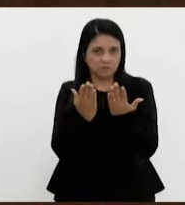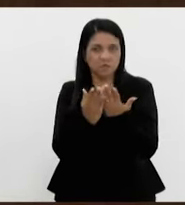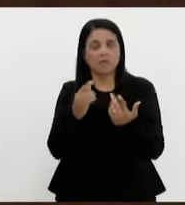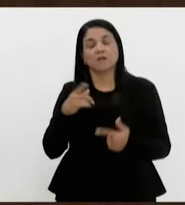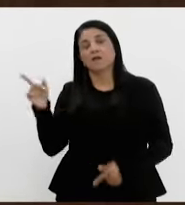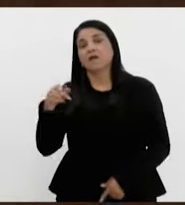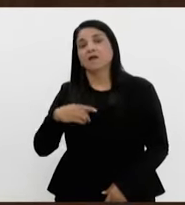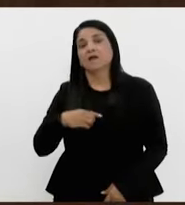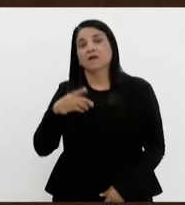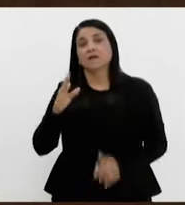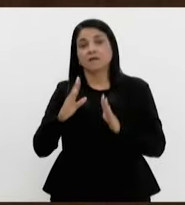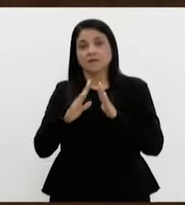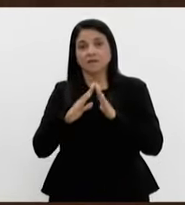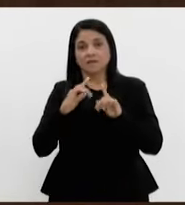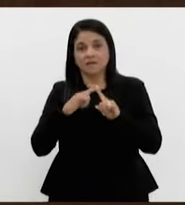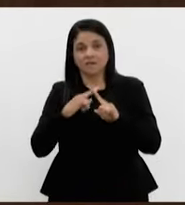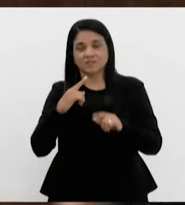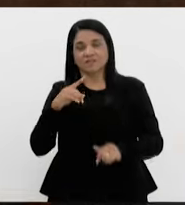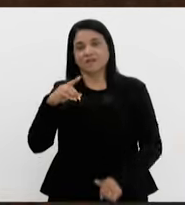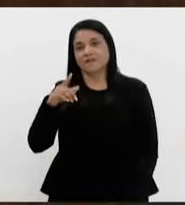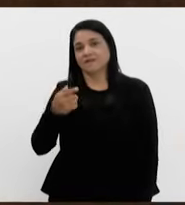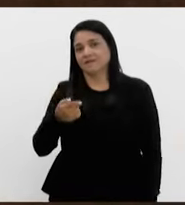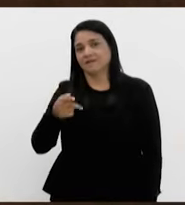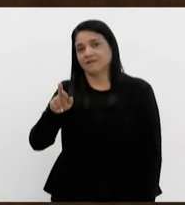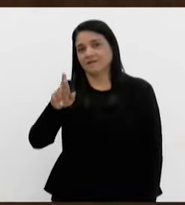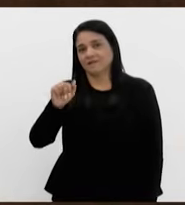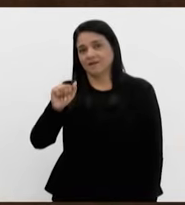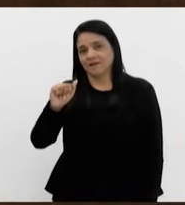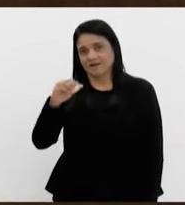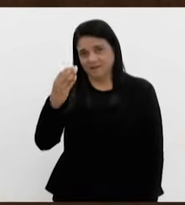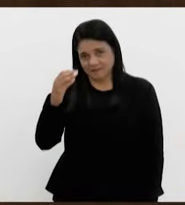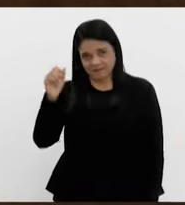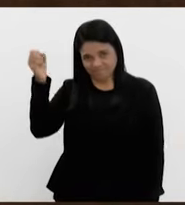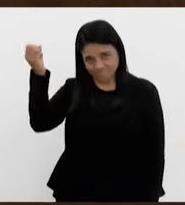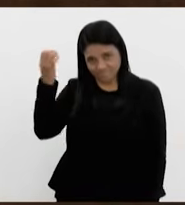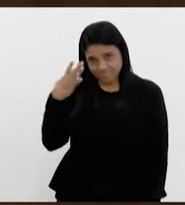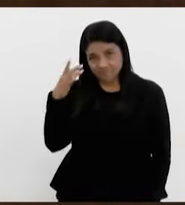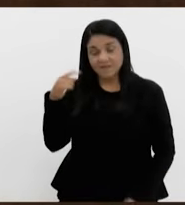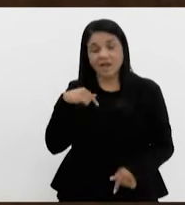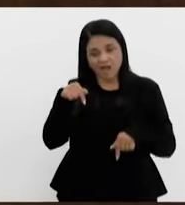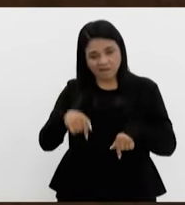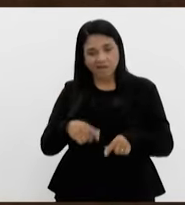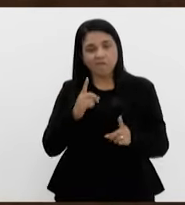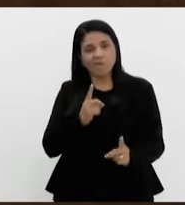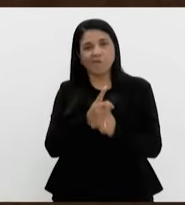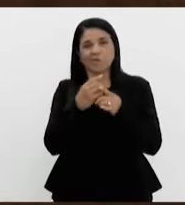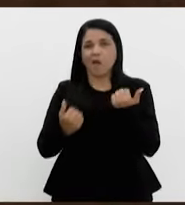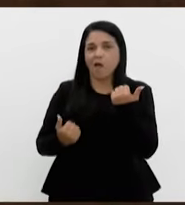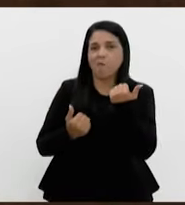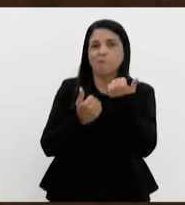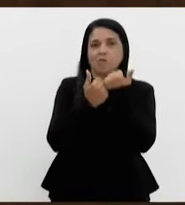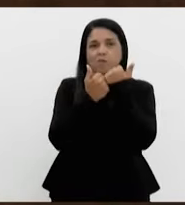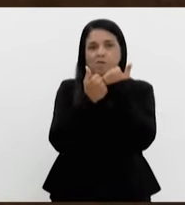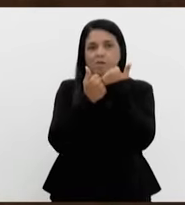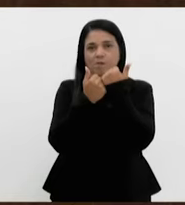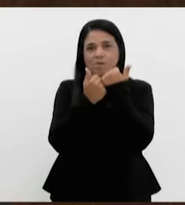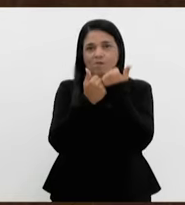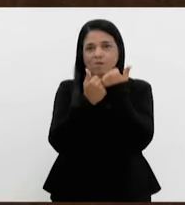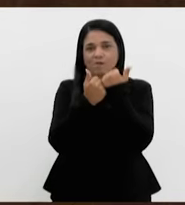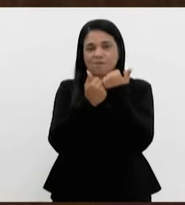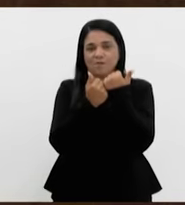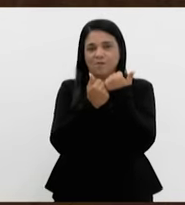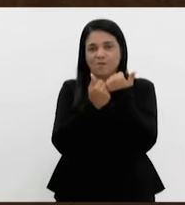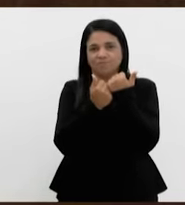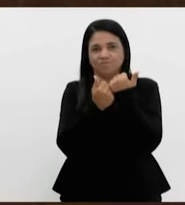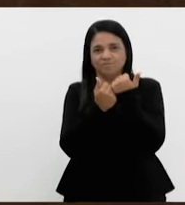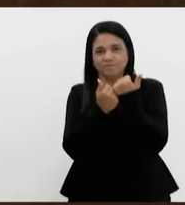Graça, né, que vai sempre encontrar aqui nessa casa apoio, não ferindo, né,